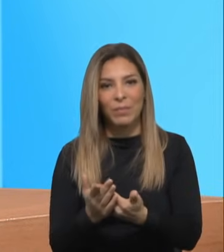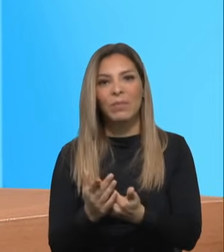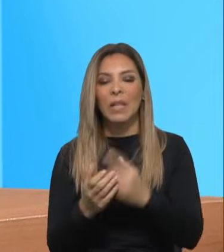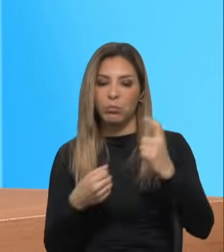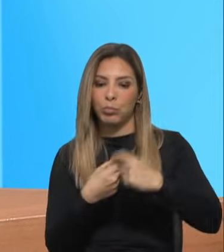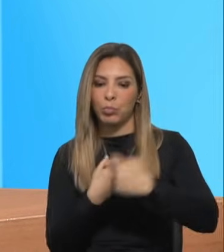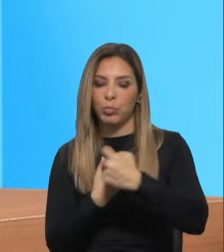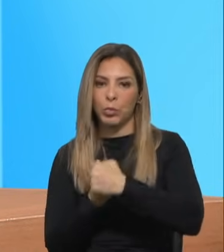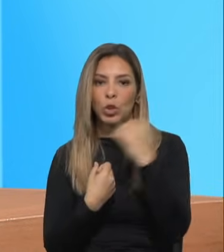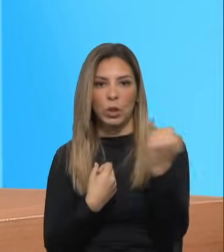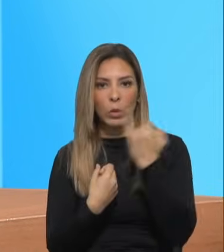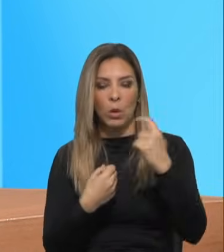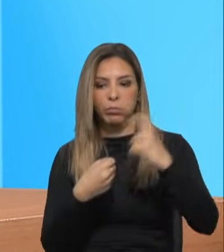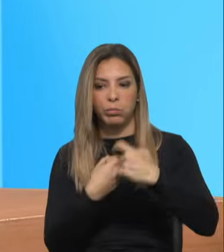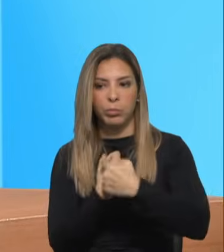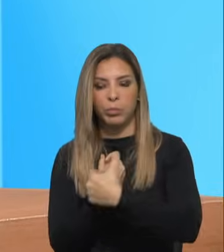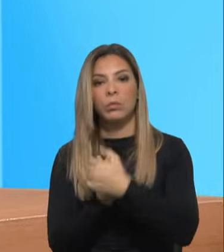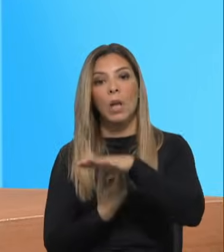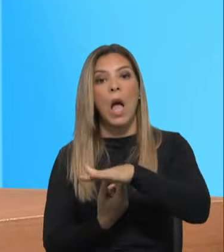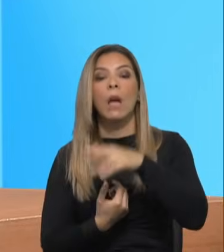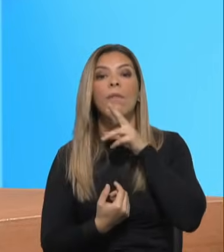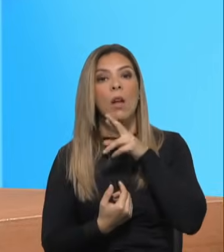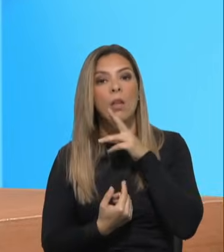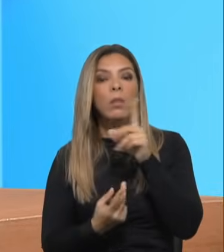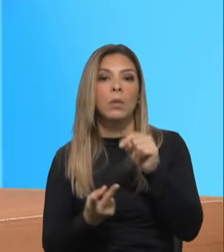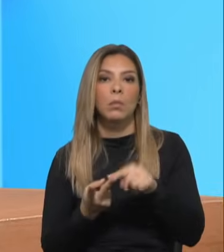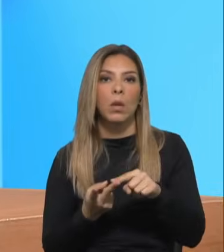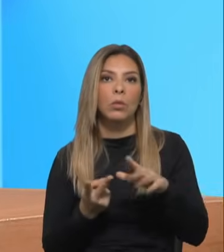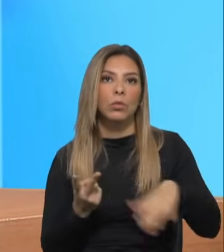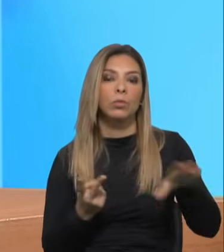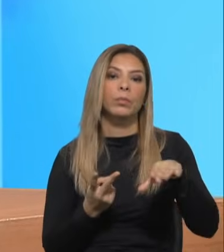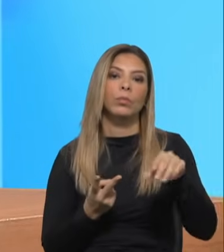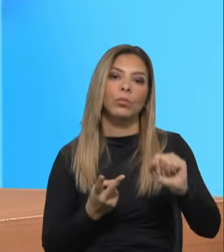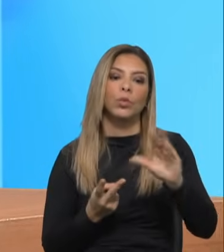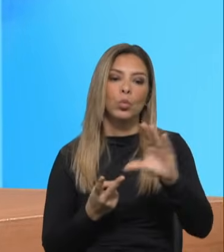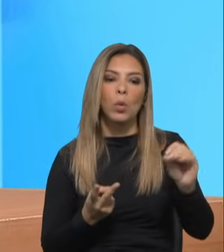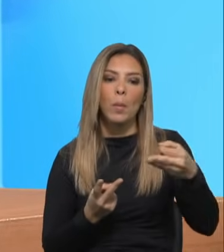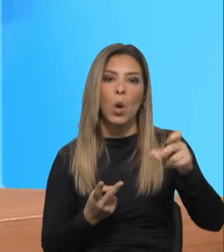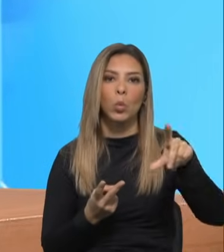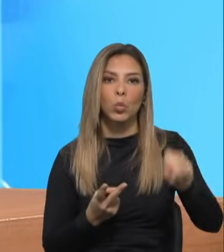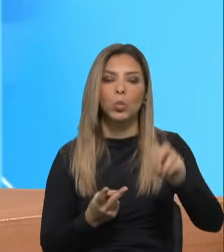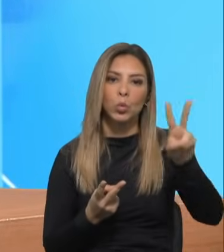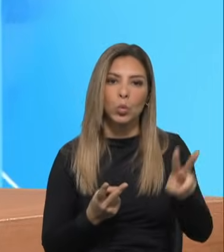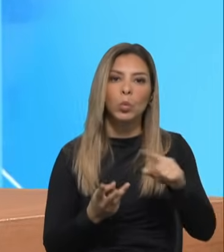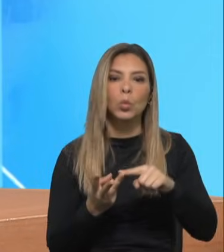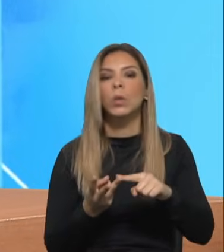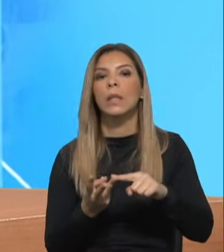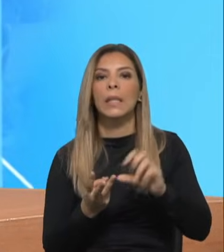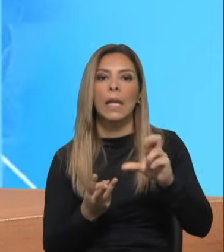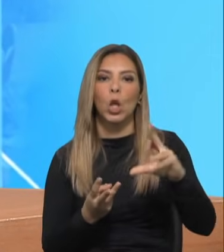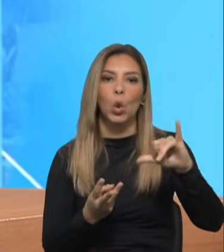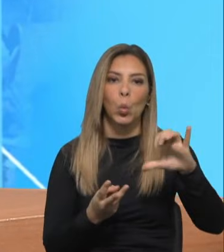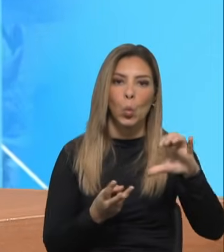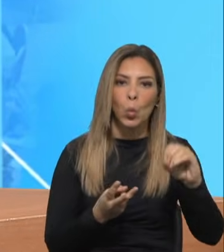instituições com sede em Fátima, e não só. Temos o Centro João Paulo II, o CRIO, o CRIF, a Instituição